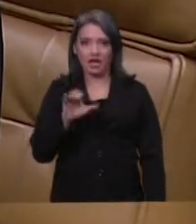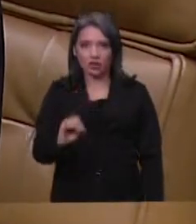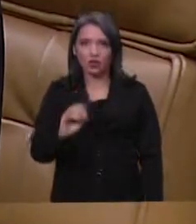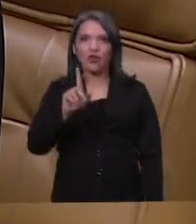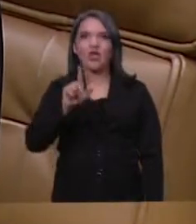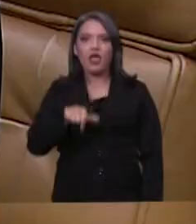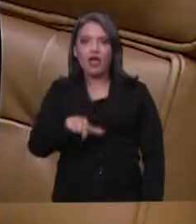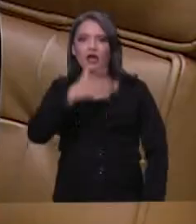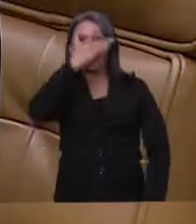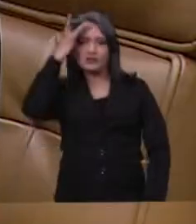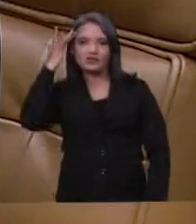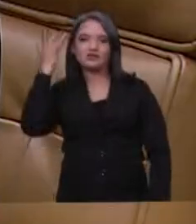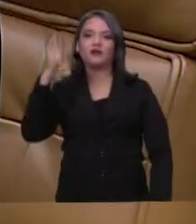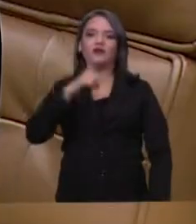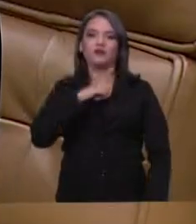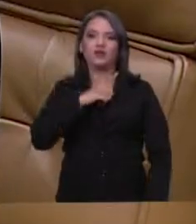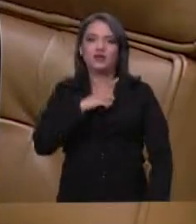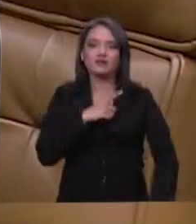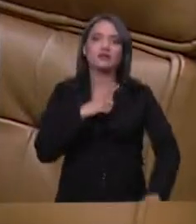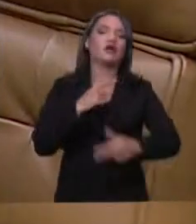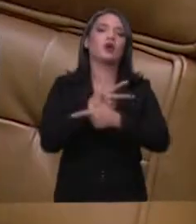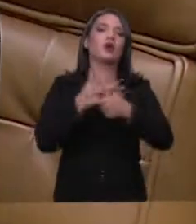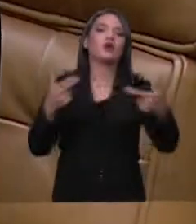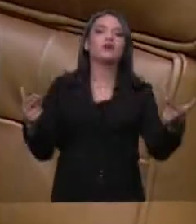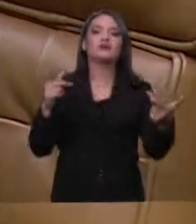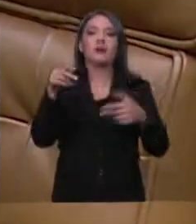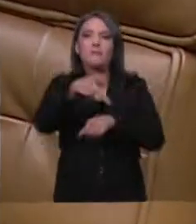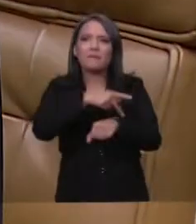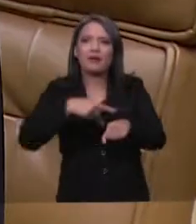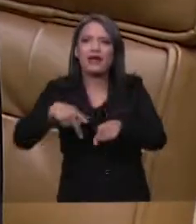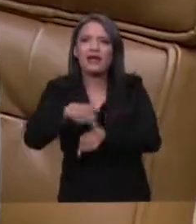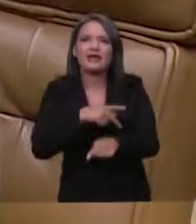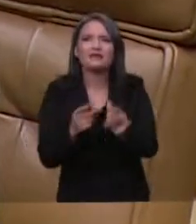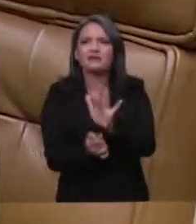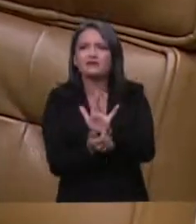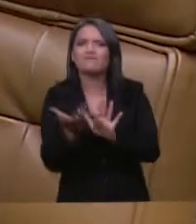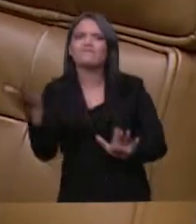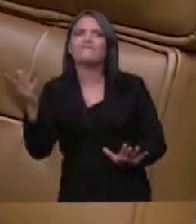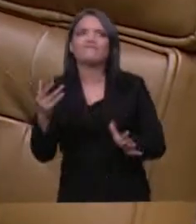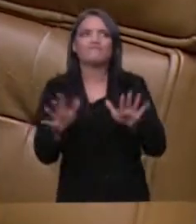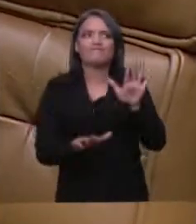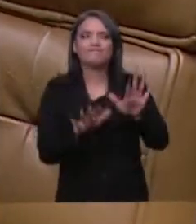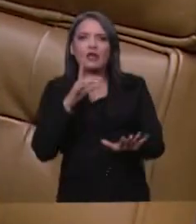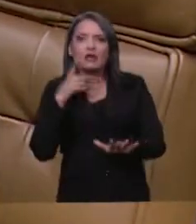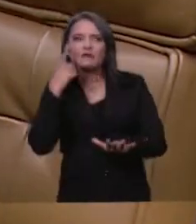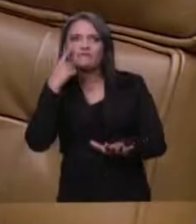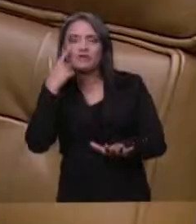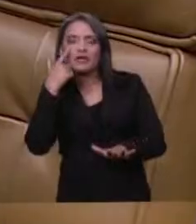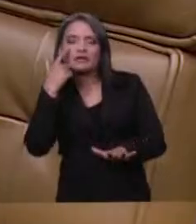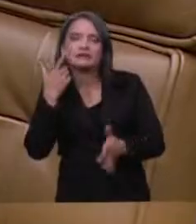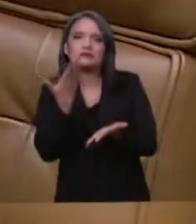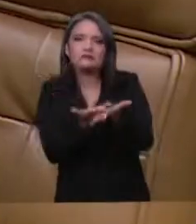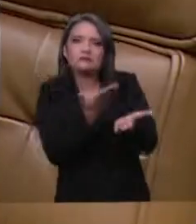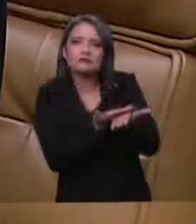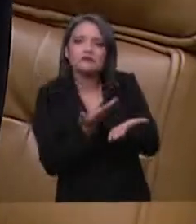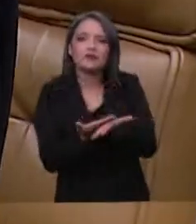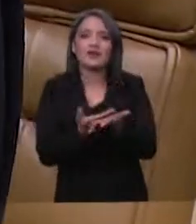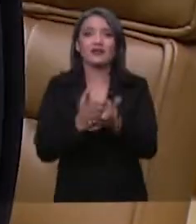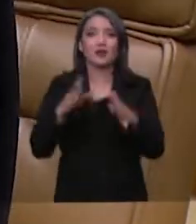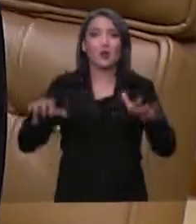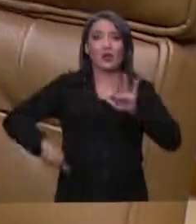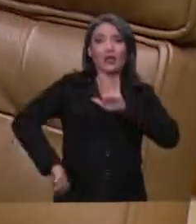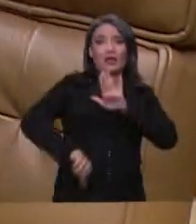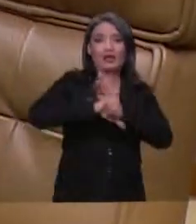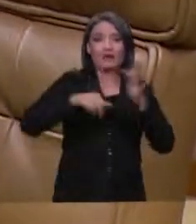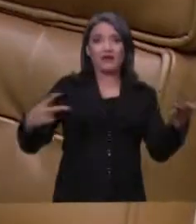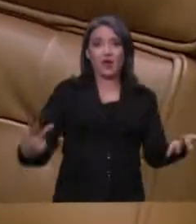mais diversos países e causa enorme inquietude. Tais estudos oferecem a ideia de que os crimes praticados por multidões em